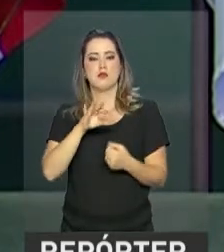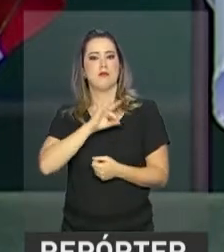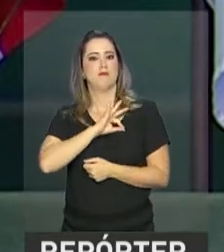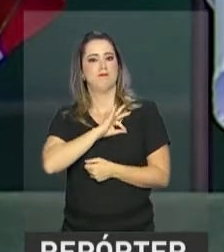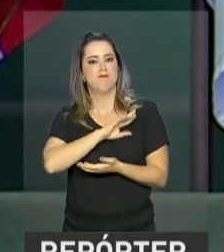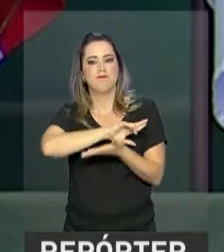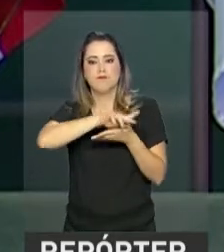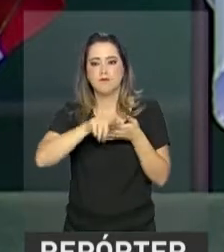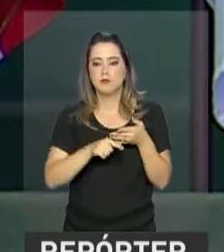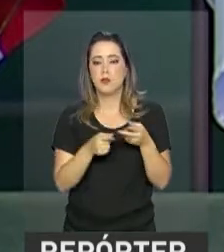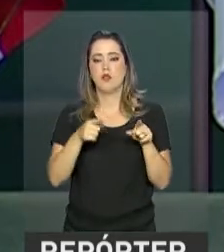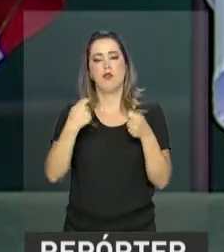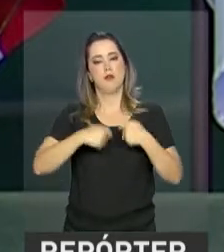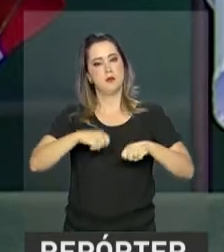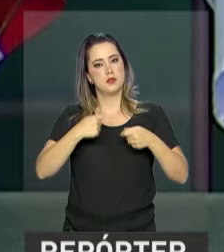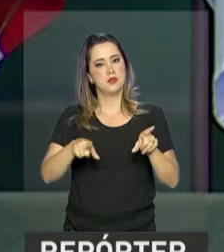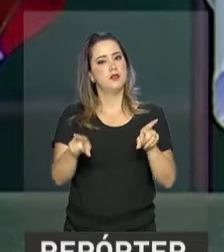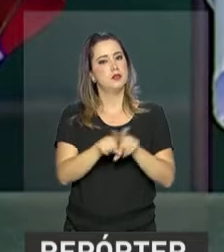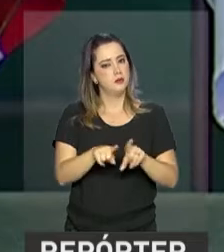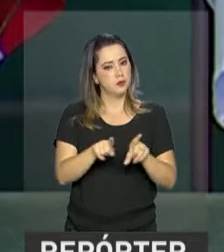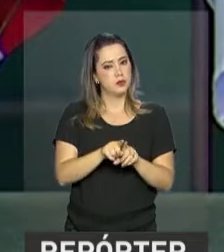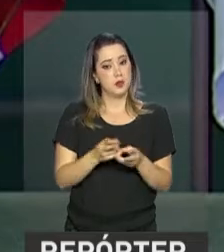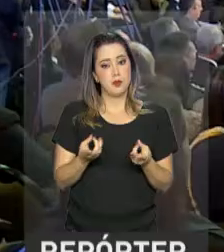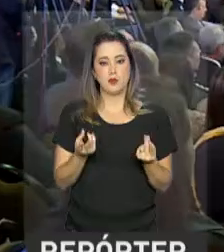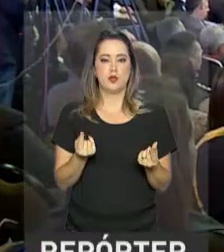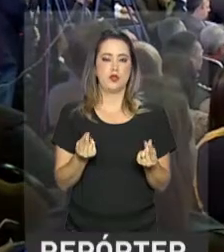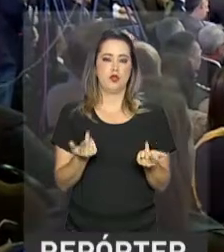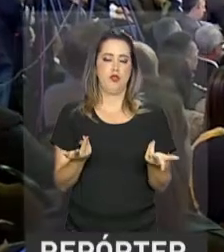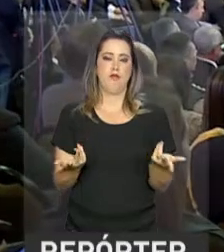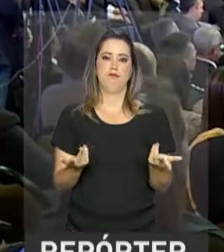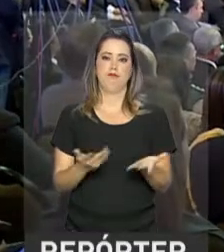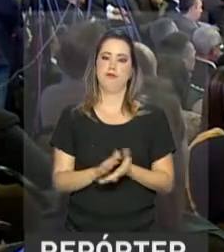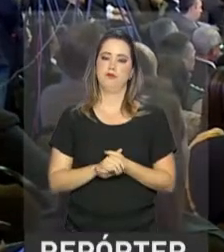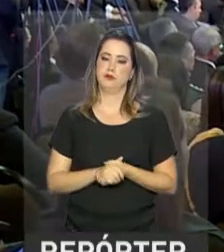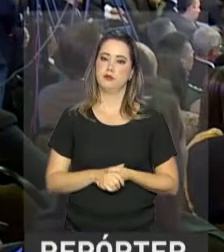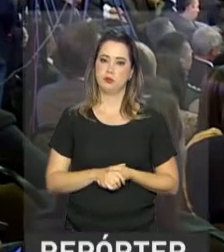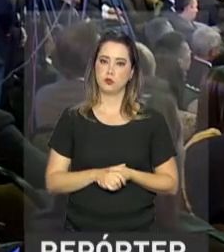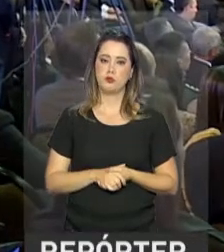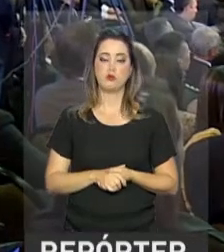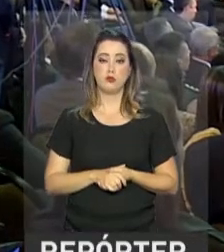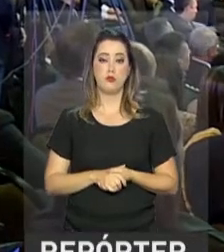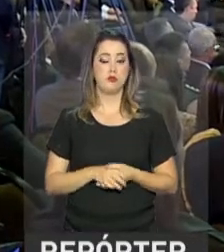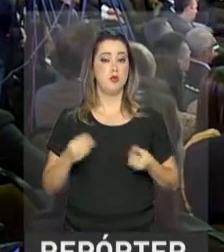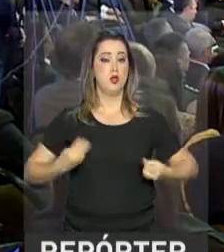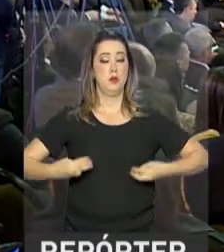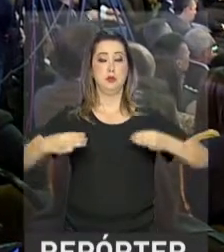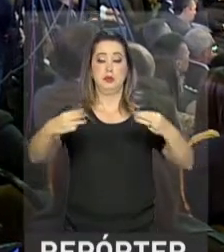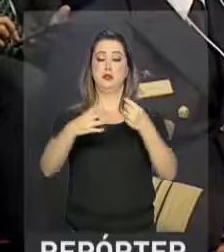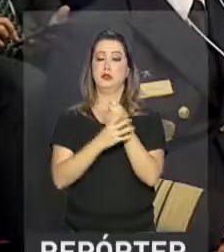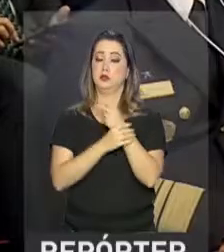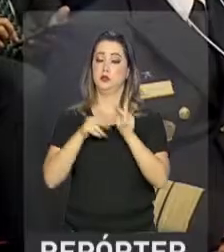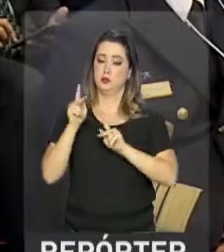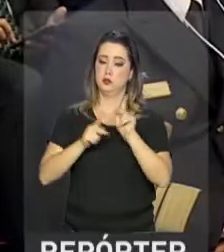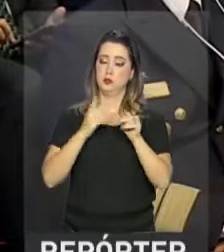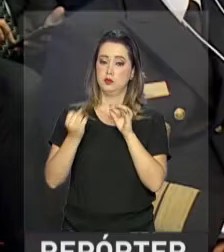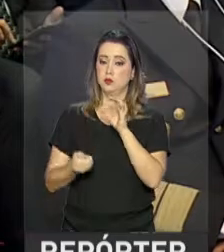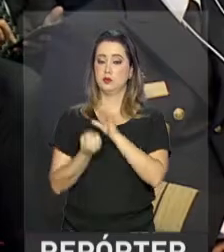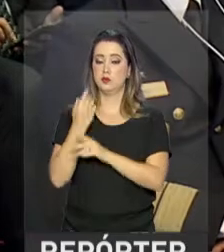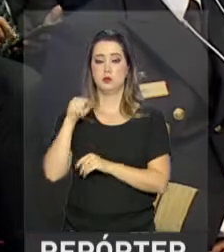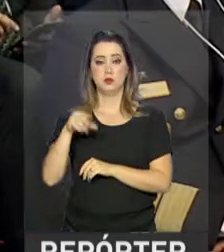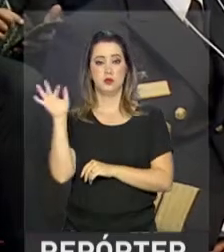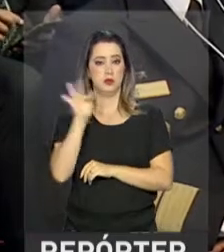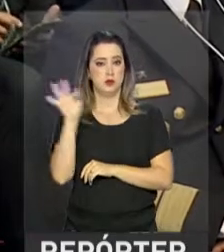precisamos também volto a dizer de recursos o ministério da segurança pública foi criado em fevereiro deste ano com o